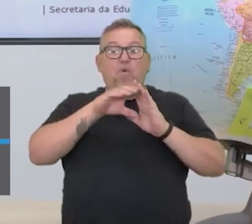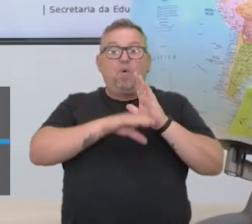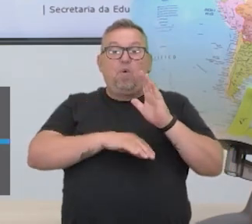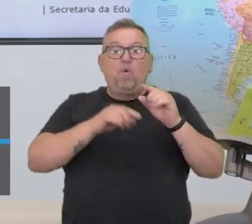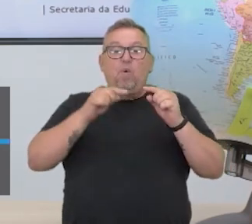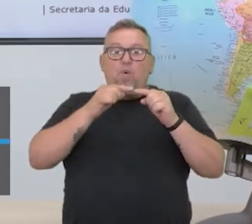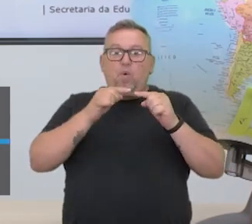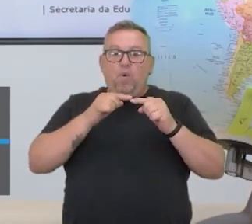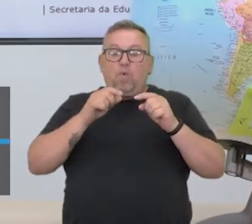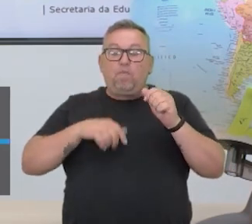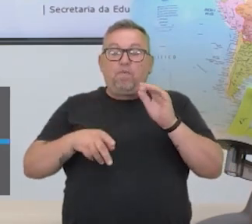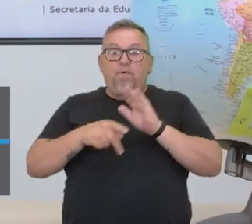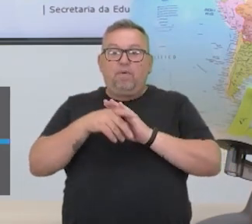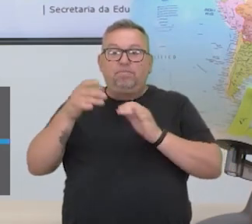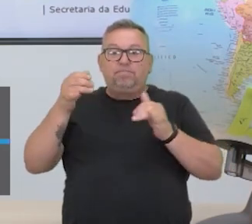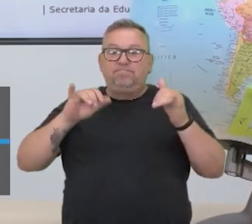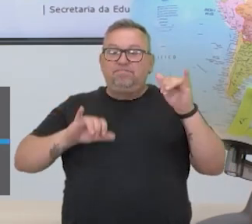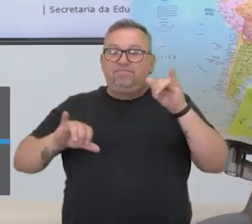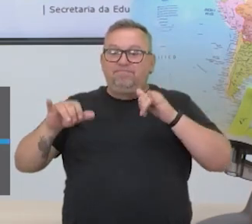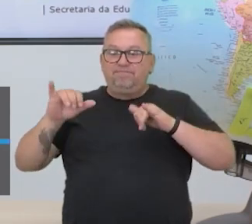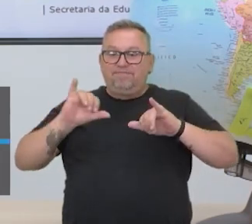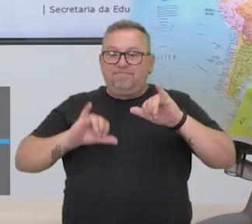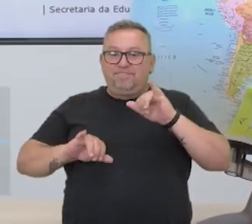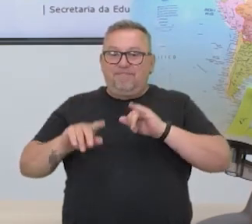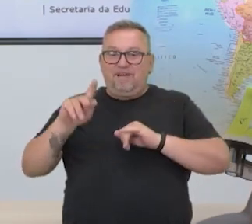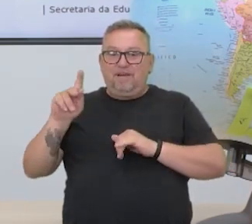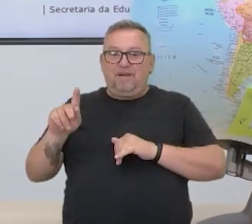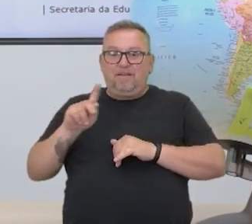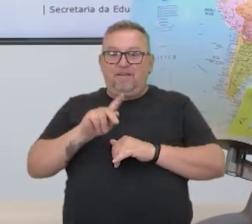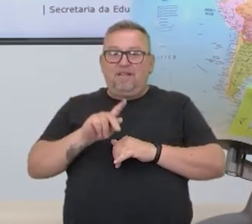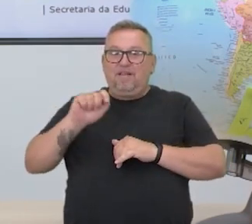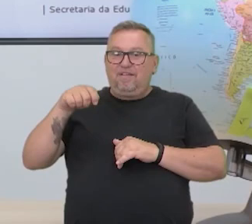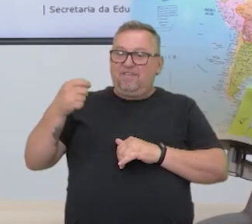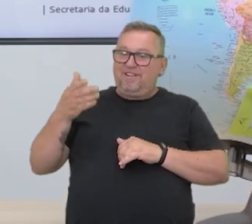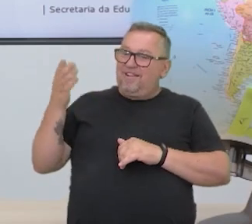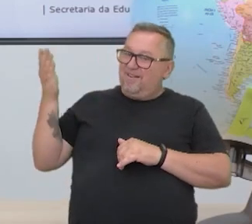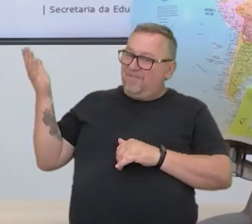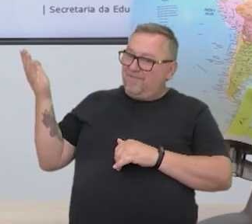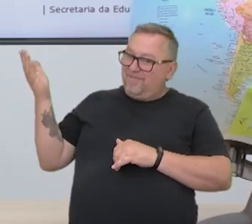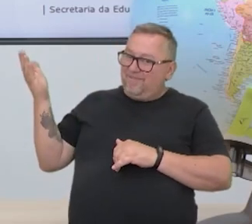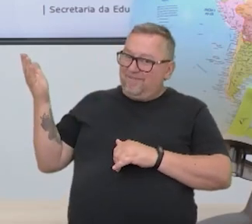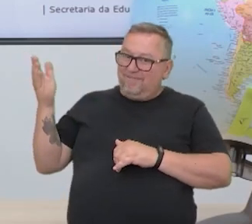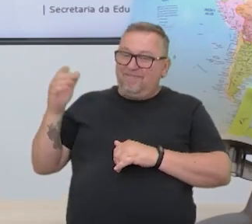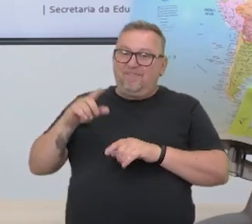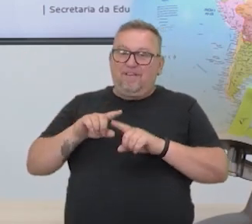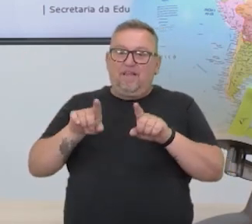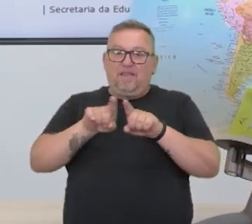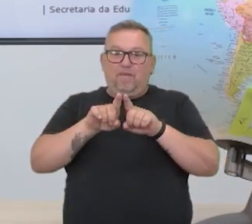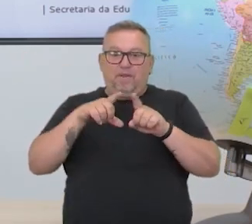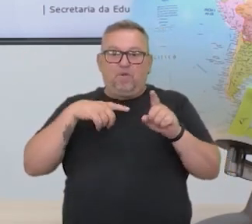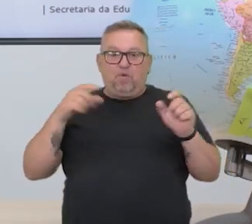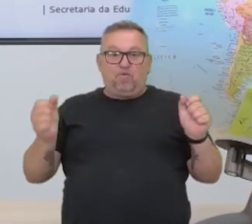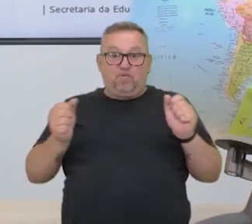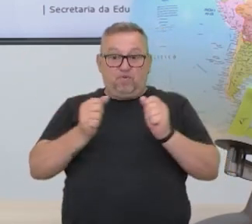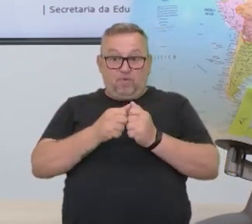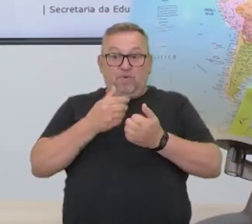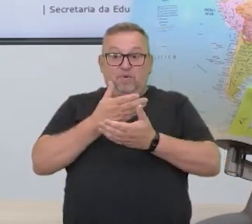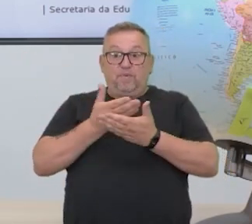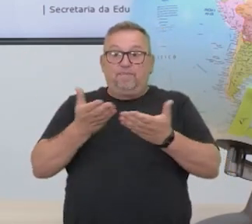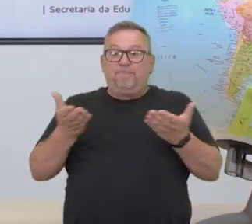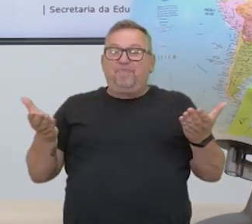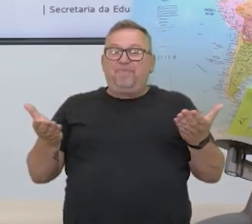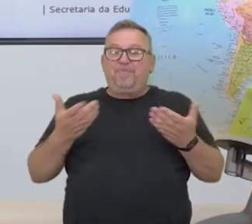com a química, tá certo? Eu sou a professora Sumaia e estou aqui com vocês, tá certo?